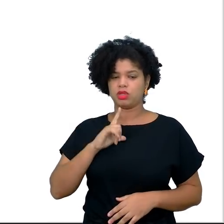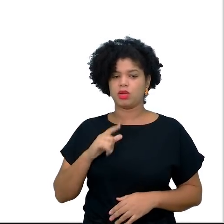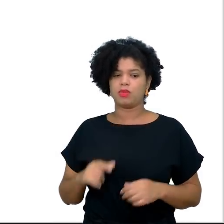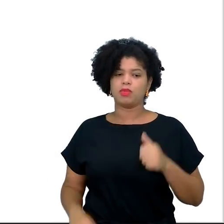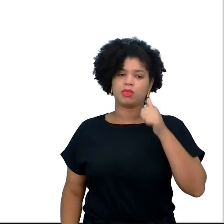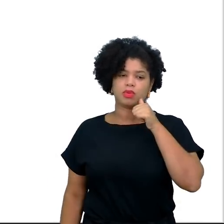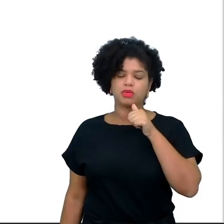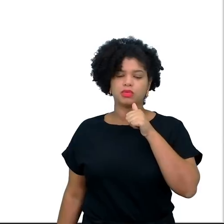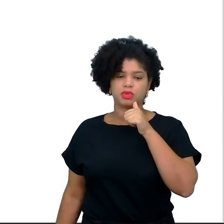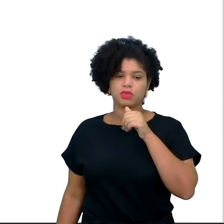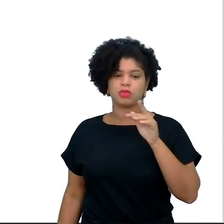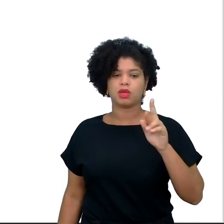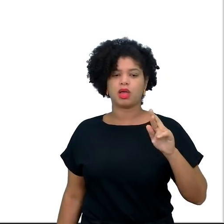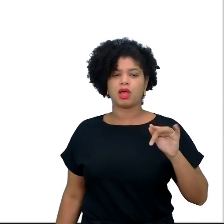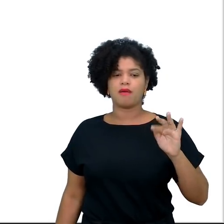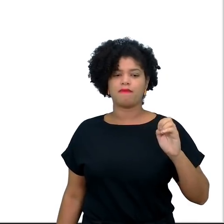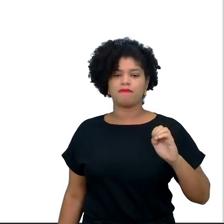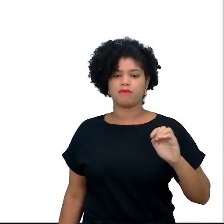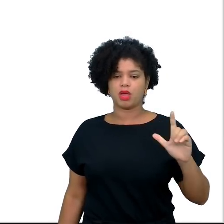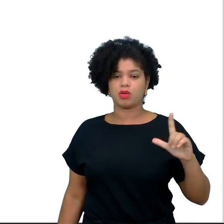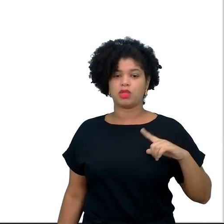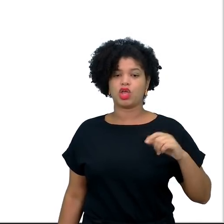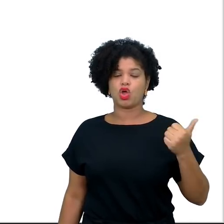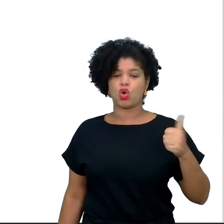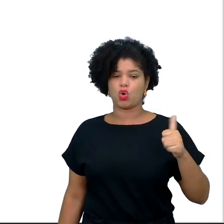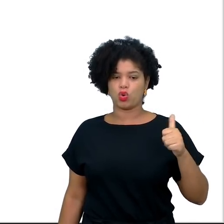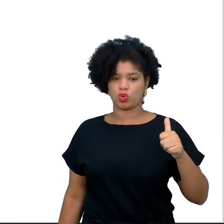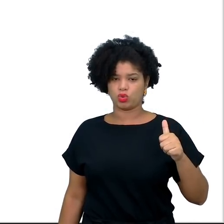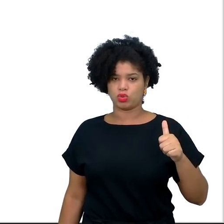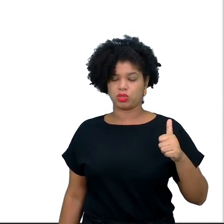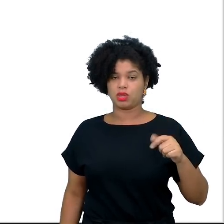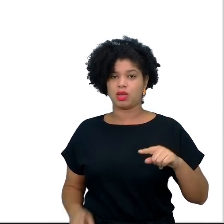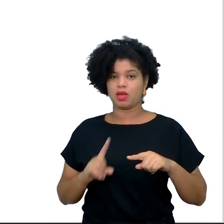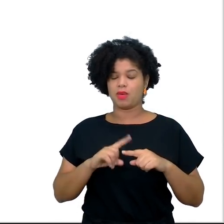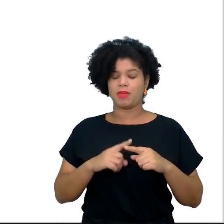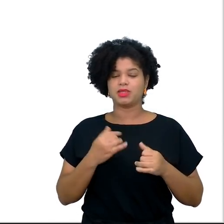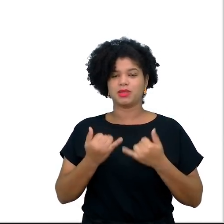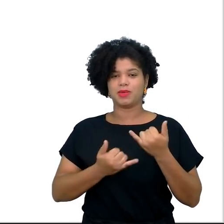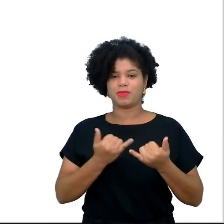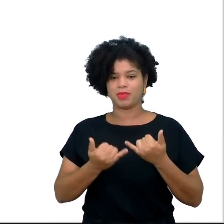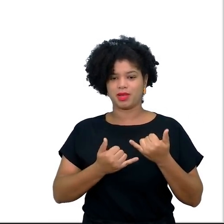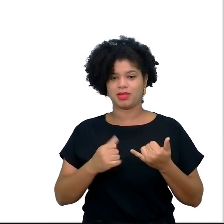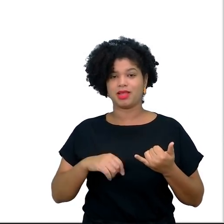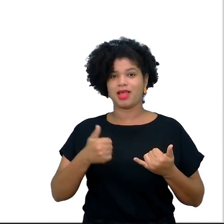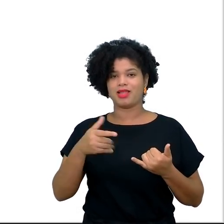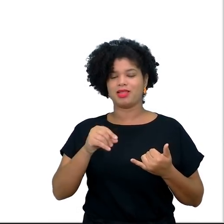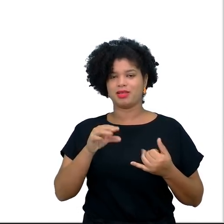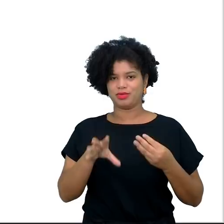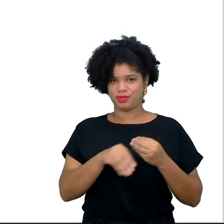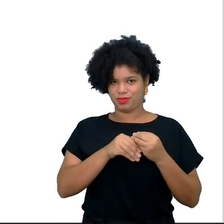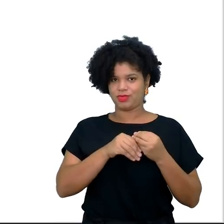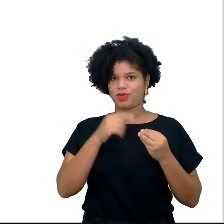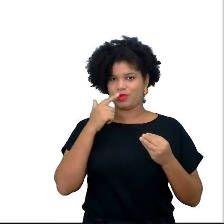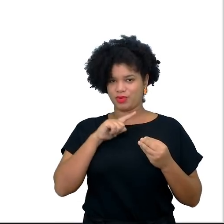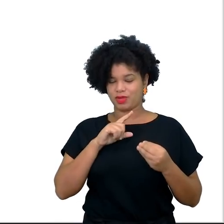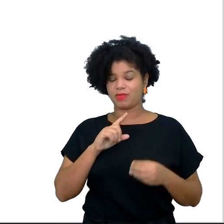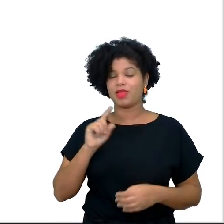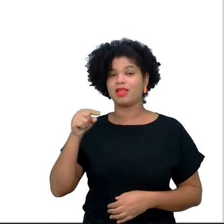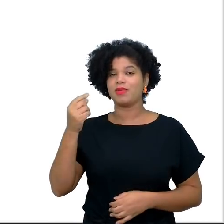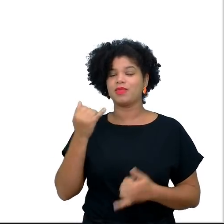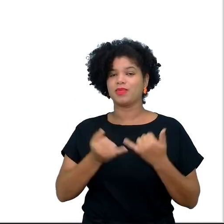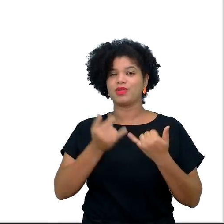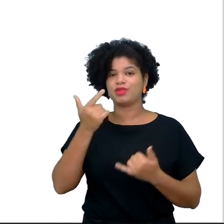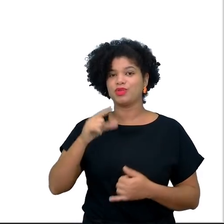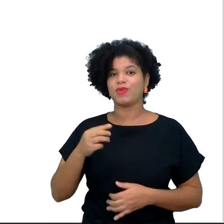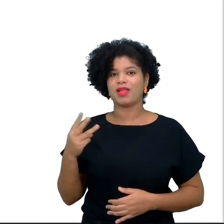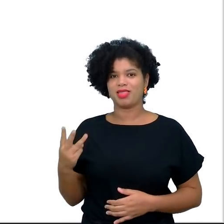ele tinha 11 figurinhas, e aí ele ganhou 10 na primeira rodada do jogo de bafo, depois ganhou 3